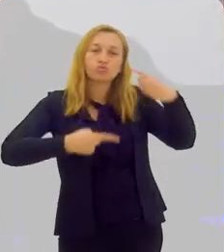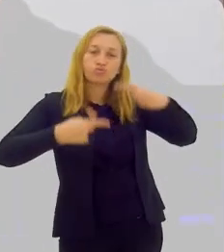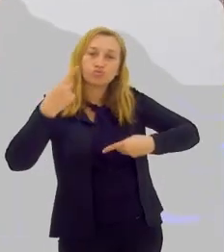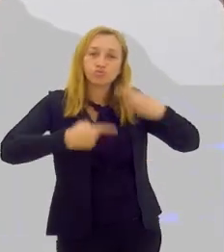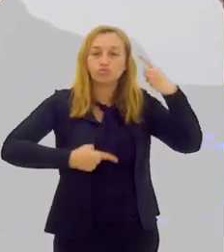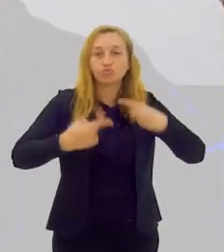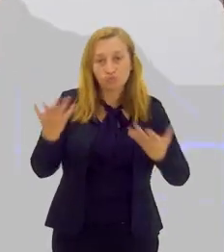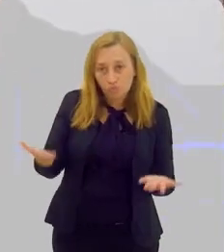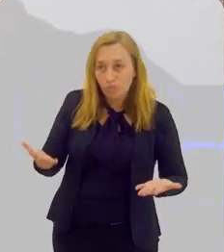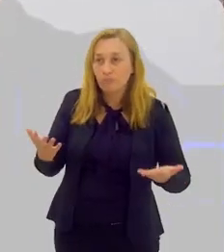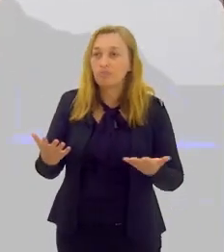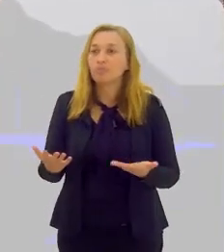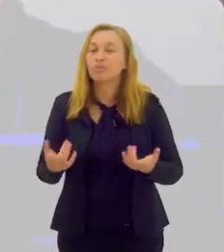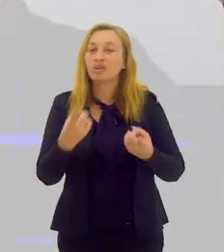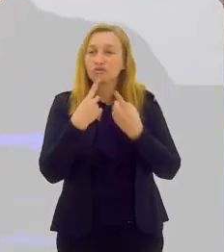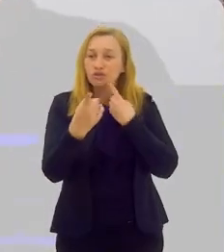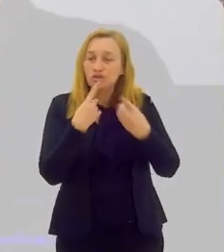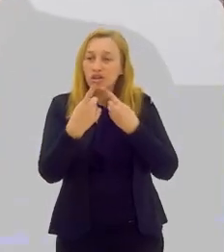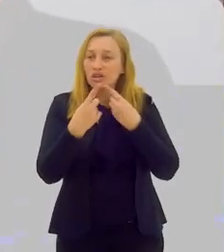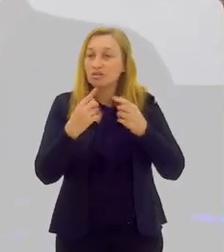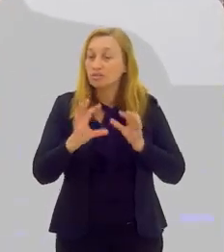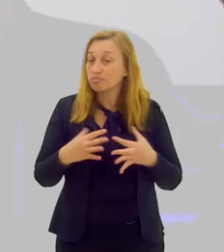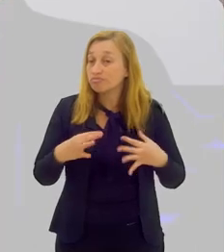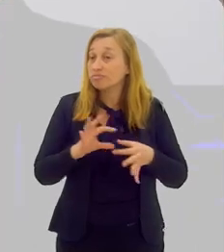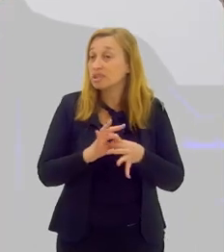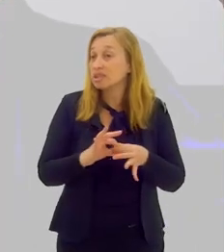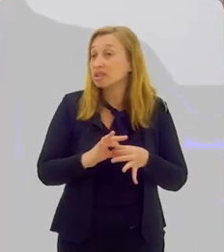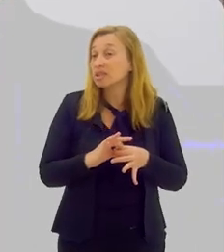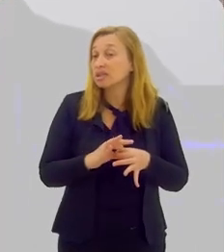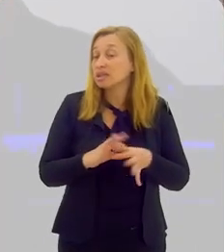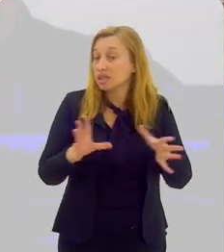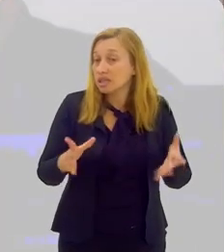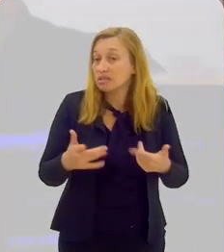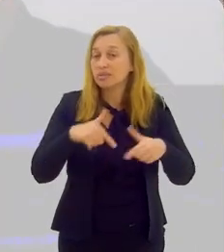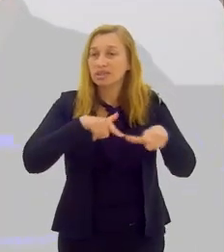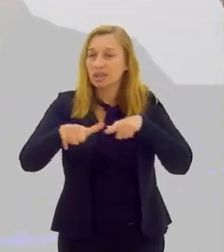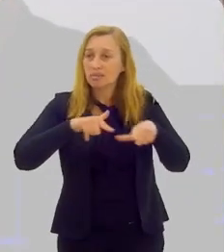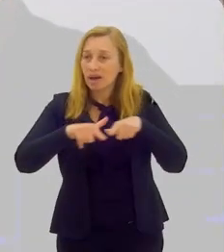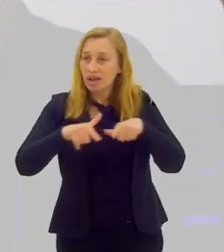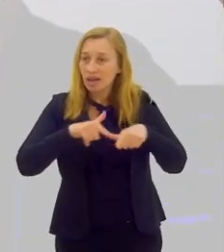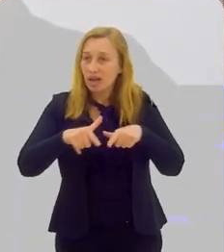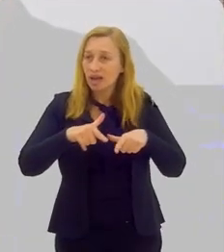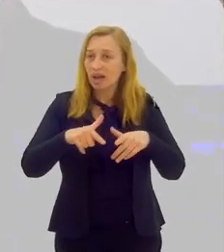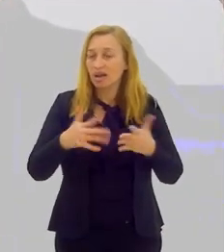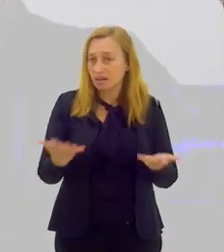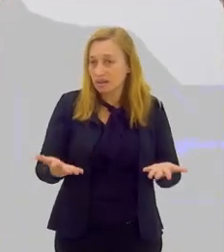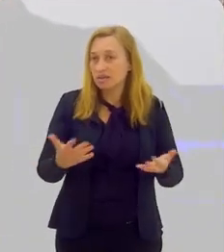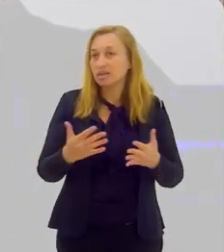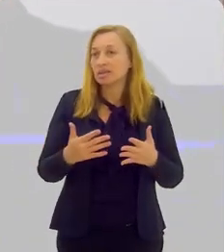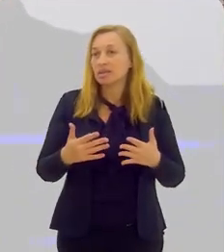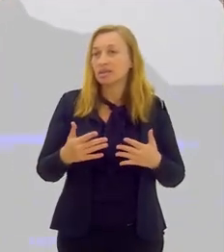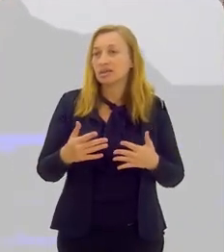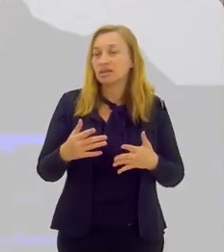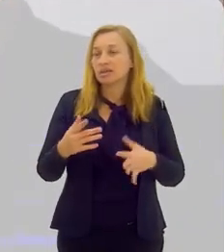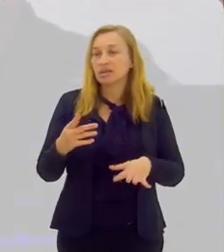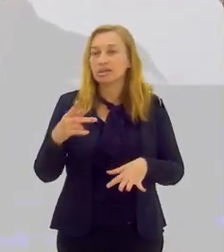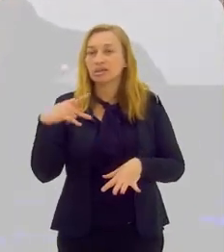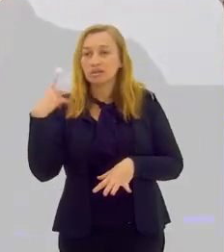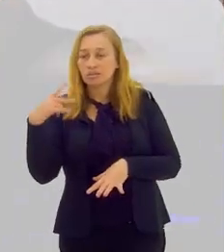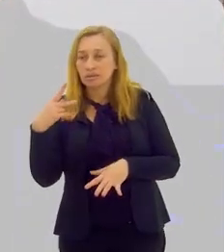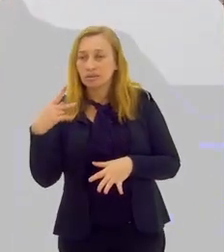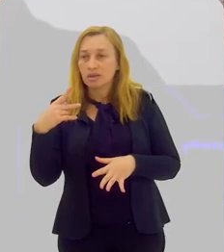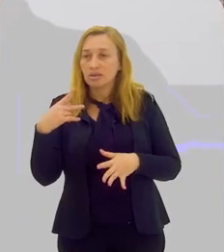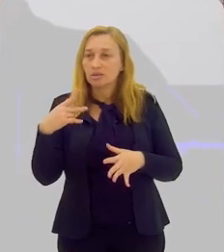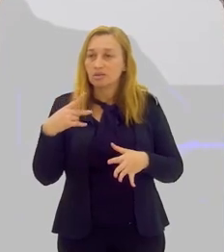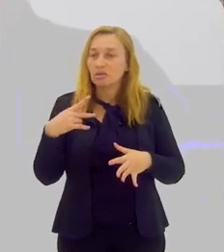de diálogo, de discussão, né, que a gente está super aberto, né, a trabalhar de uma forma apartidária, porque